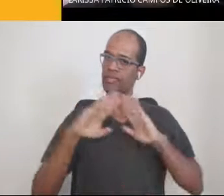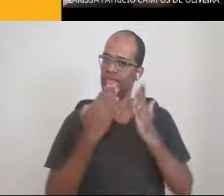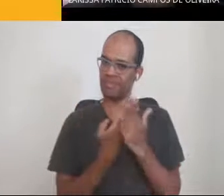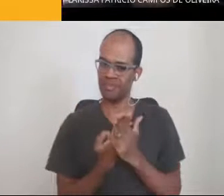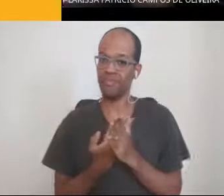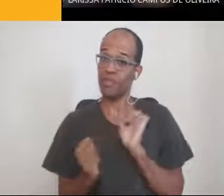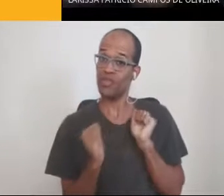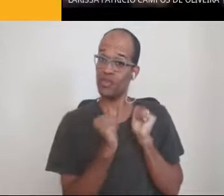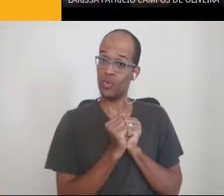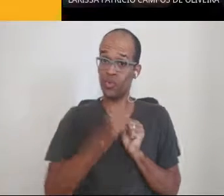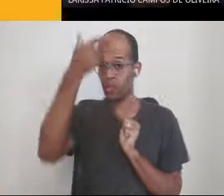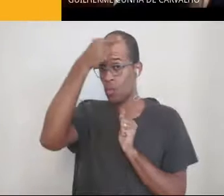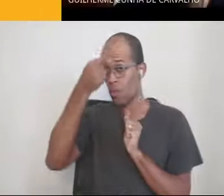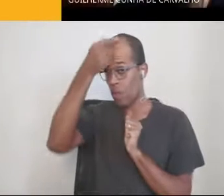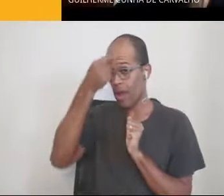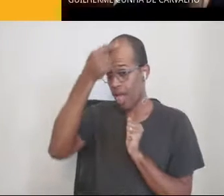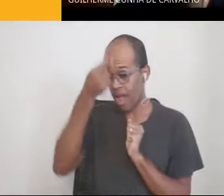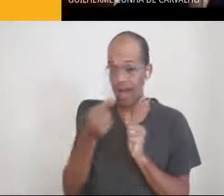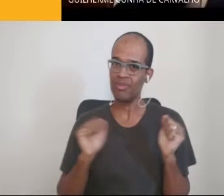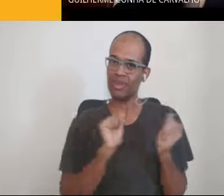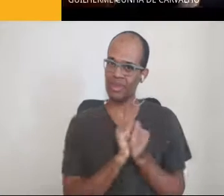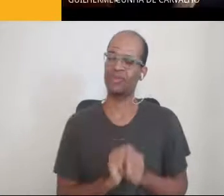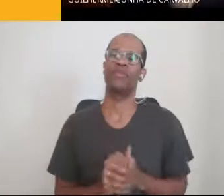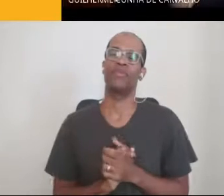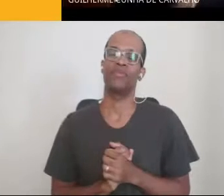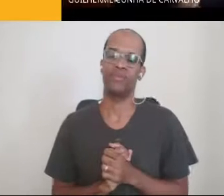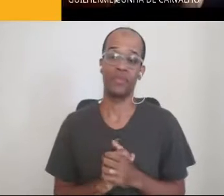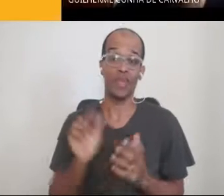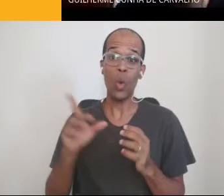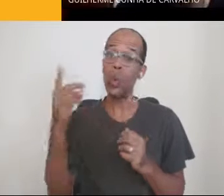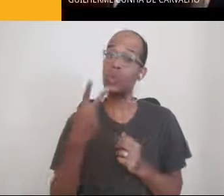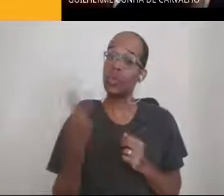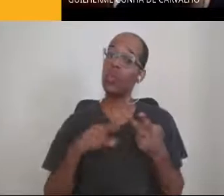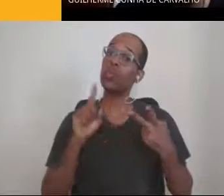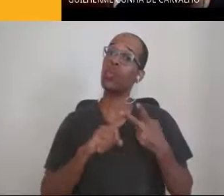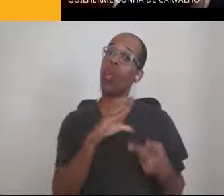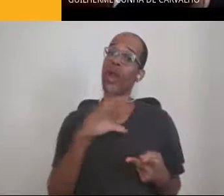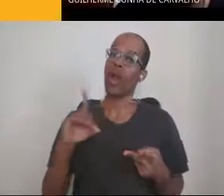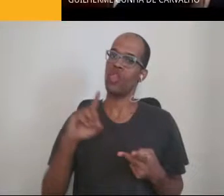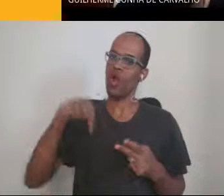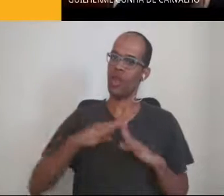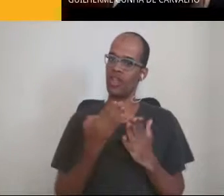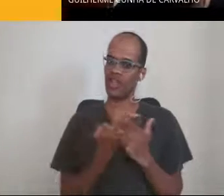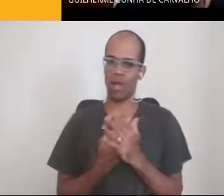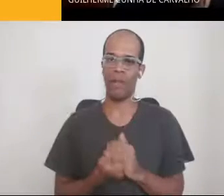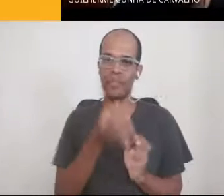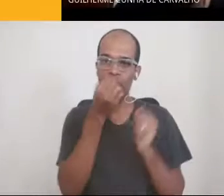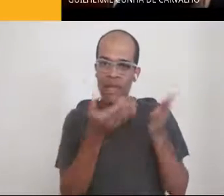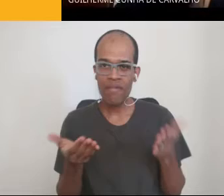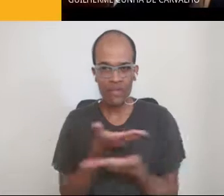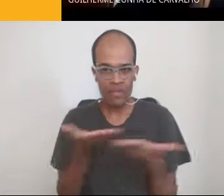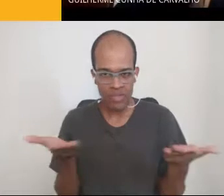está o Guilherme. Bom dia, eu sou o Guilherme, o outro coordenador aqui da MF Saramago. Bem-vindos aí,